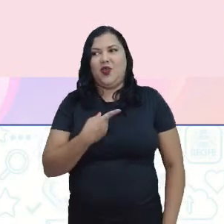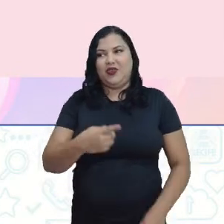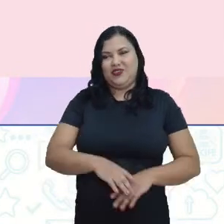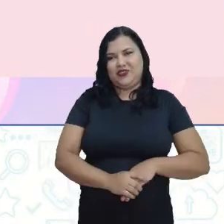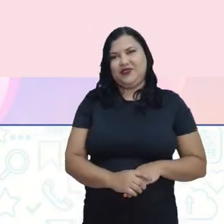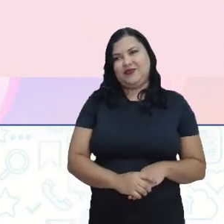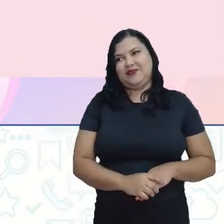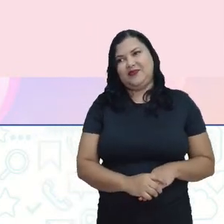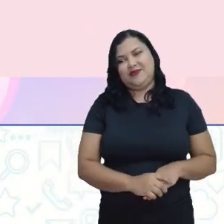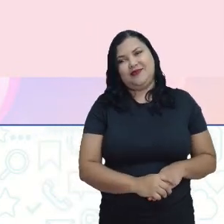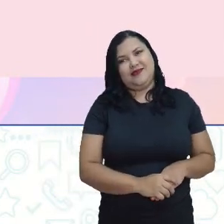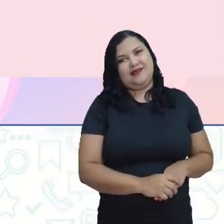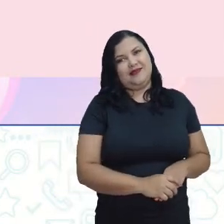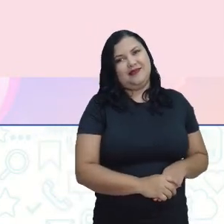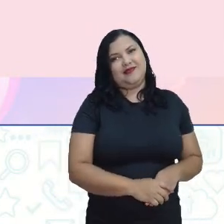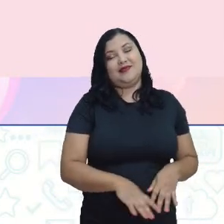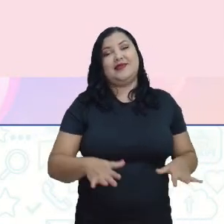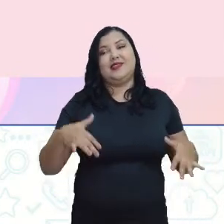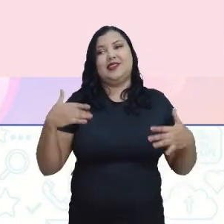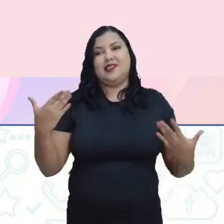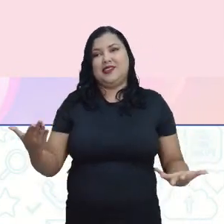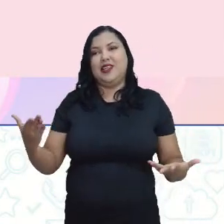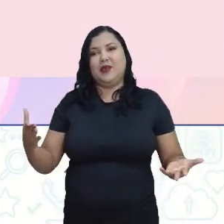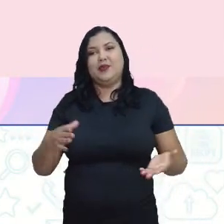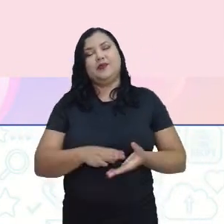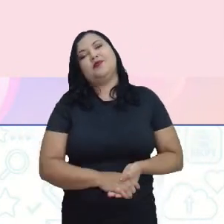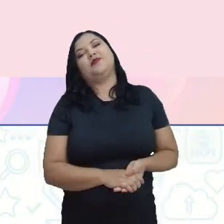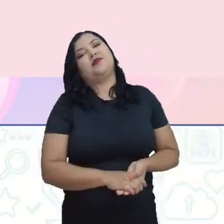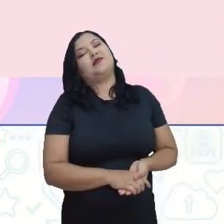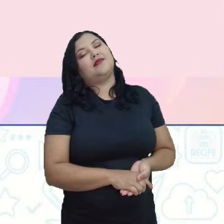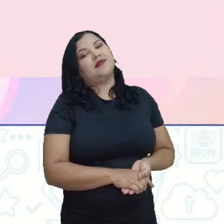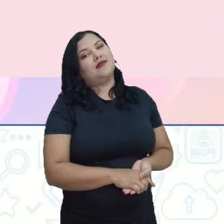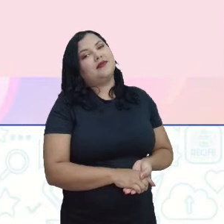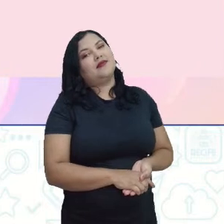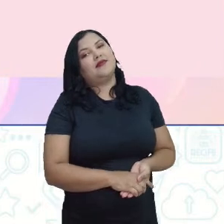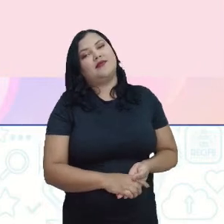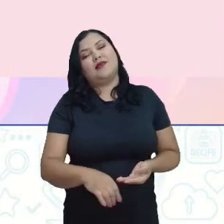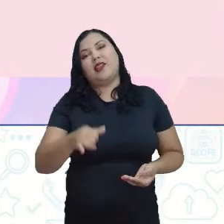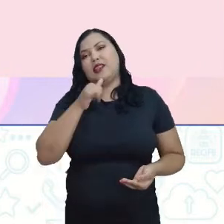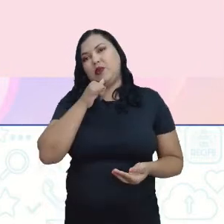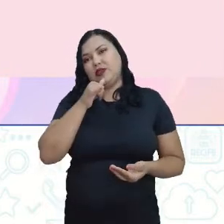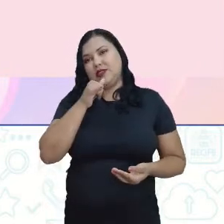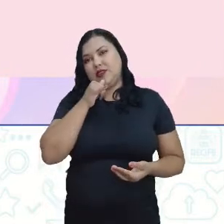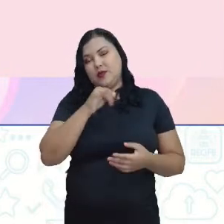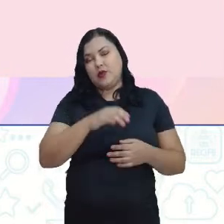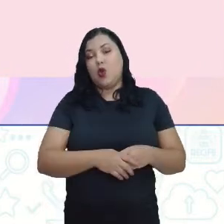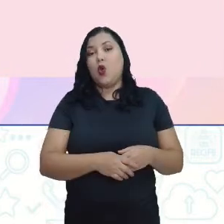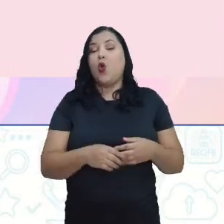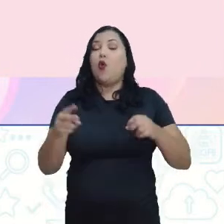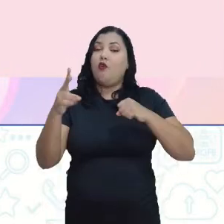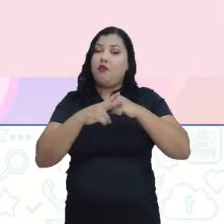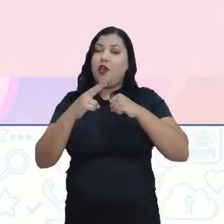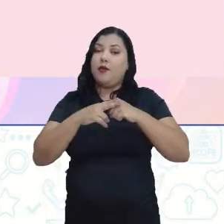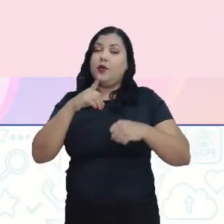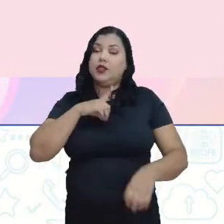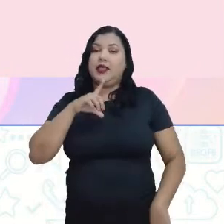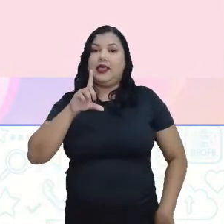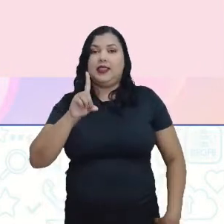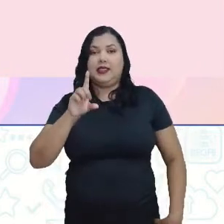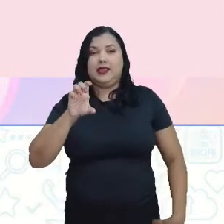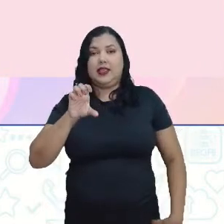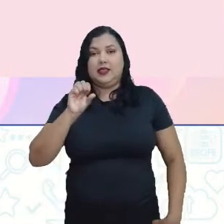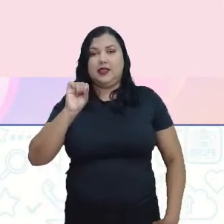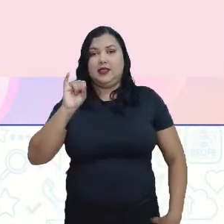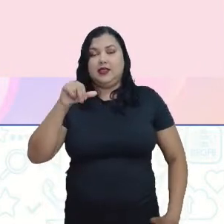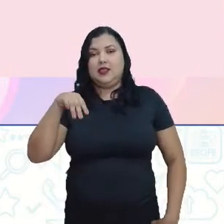por nós. Dessa forma, no discurso em segunda pessoa, o verbo possuirá desinências que concordem com